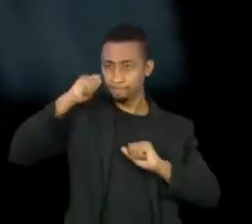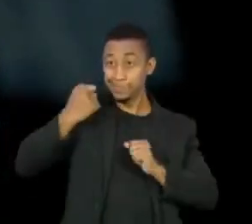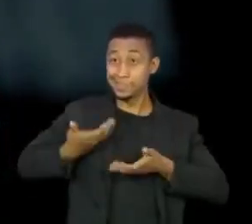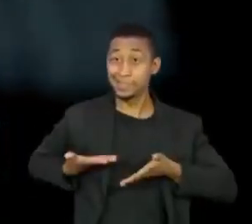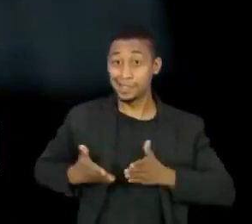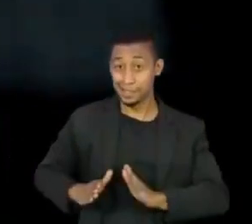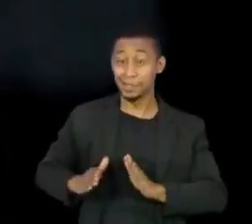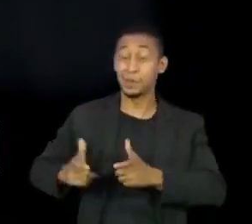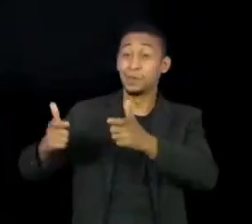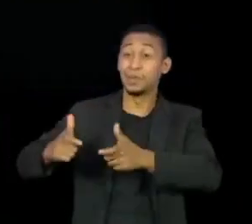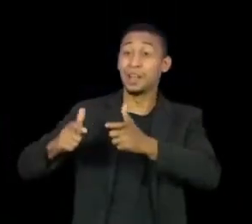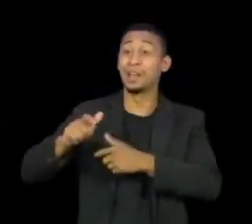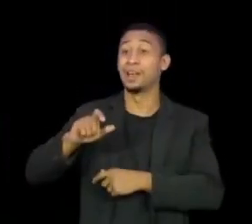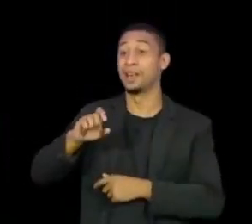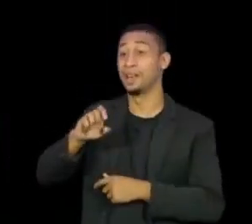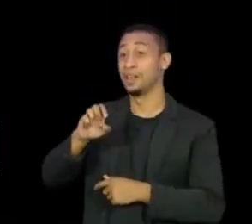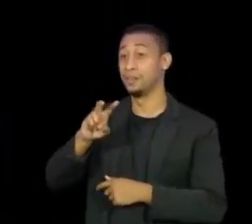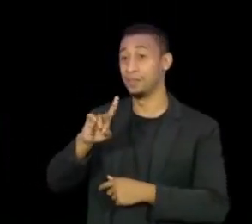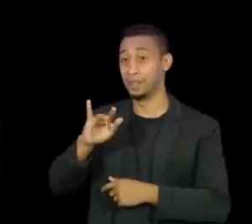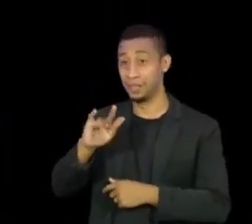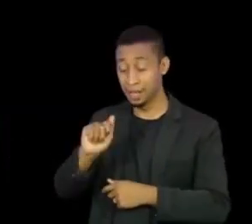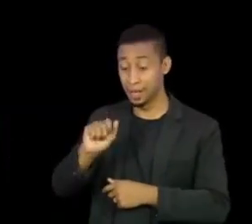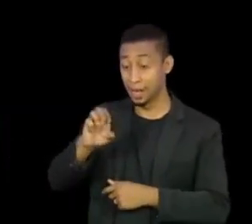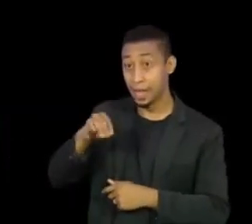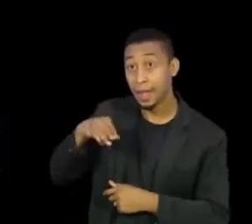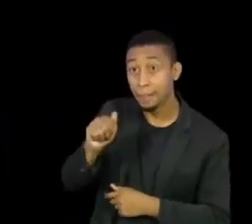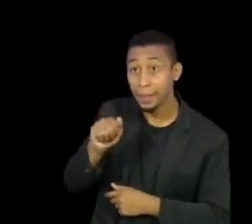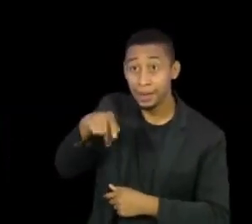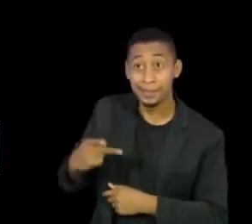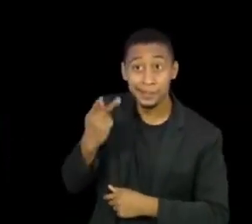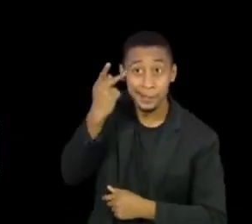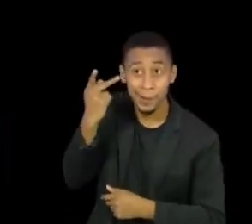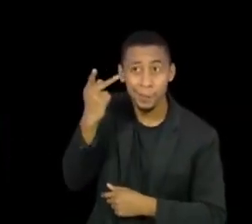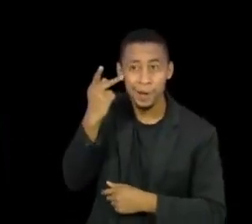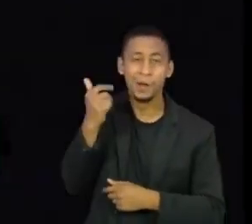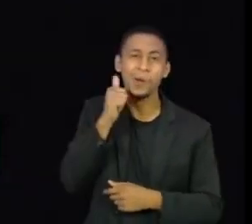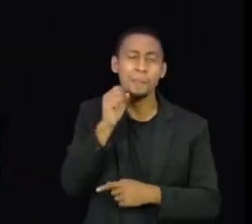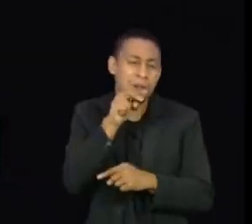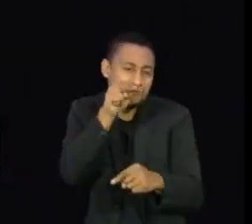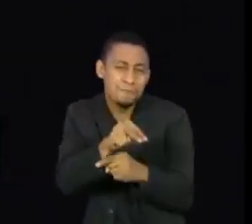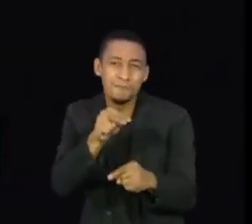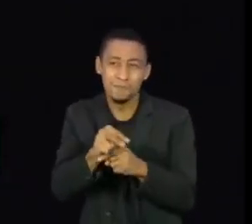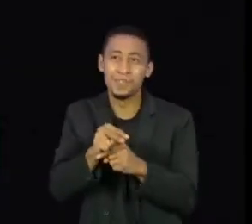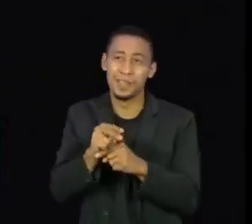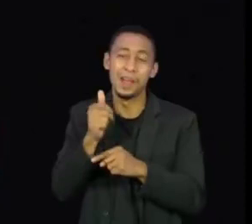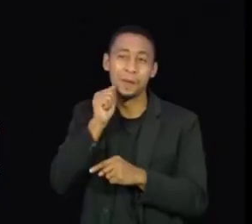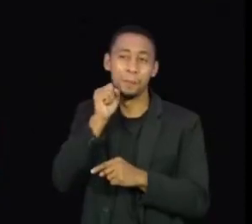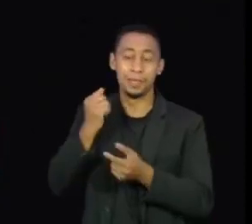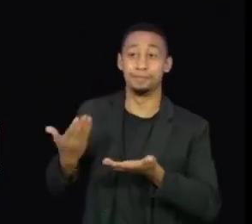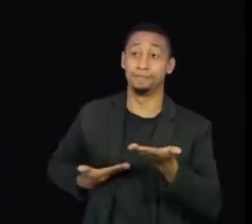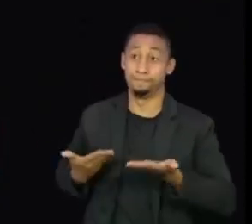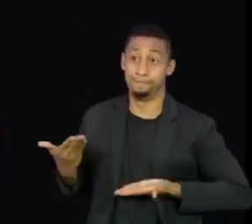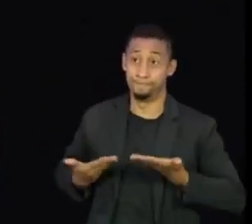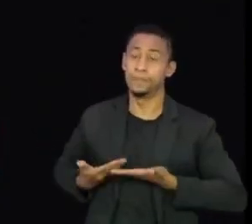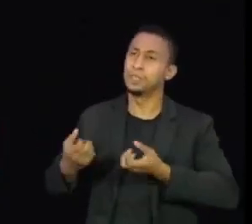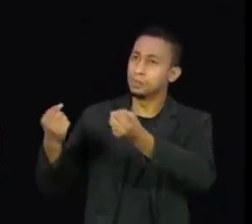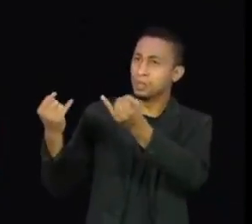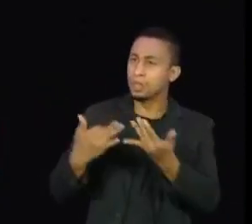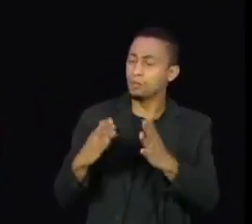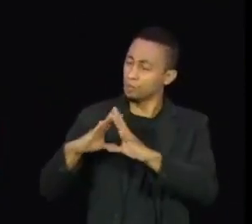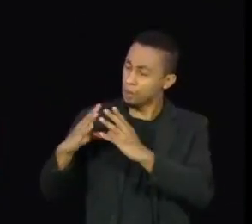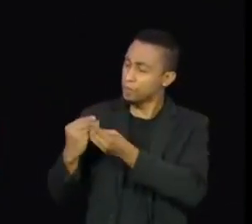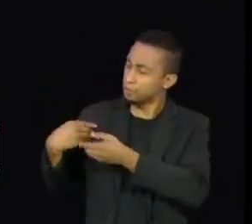Vila Ema zona leste de São Paulo foi criado pela mãe uma empregada doméstica se dizia fruto de uma família